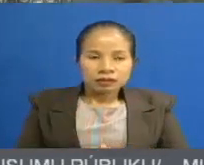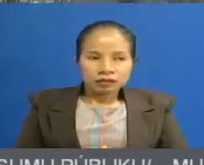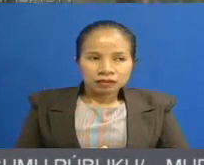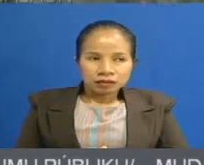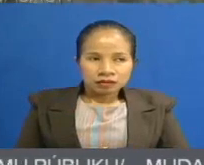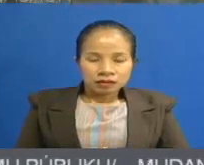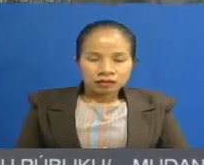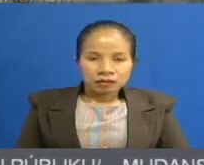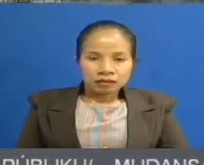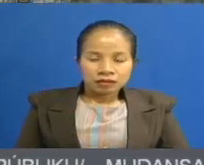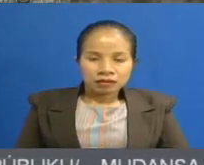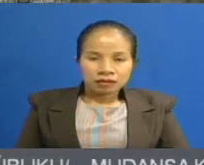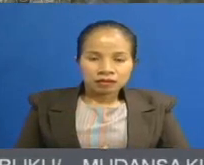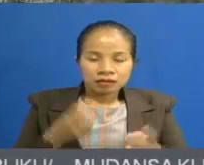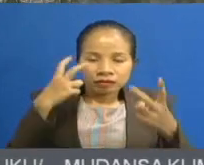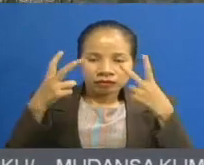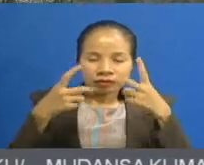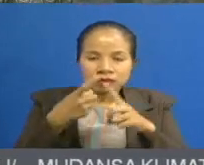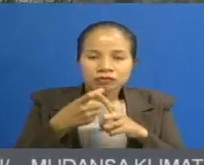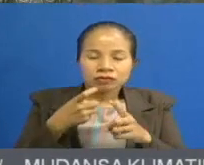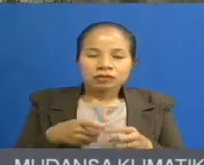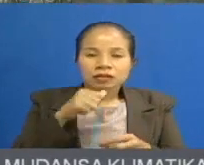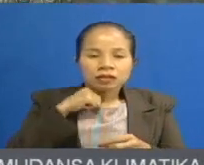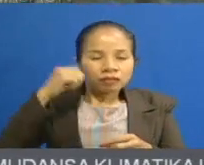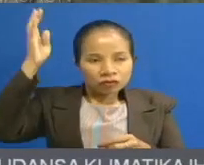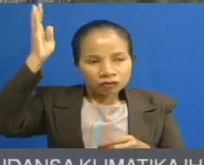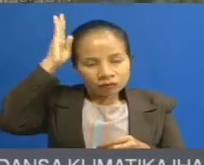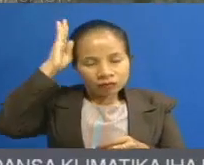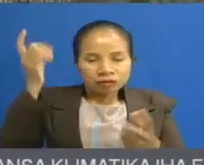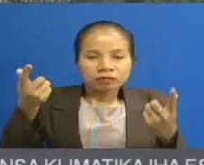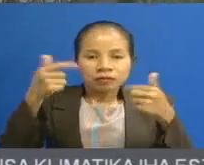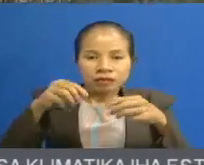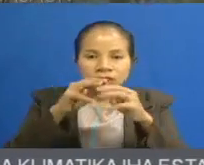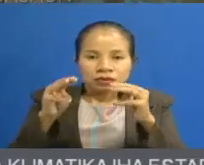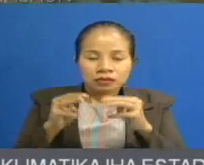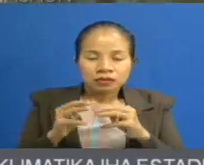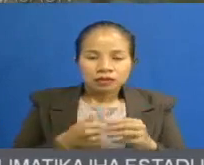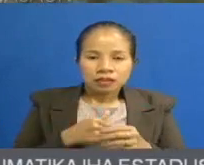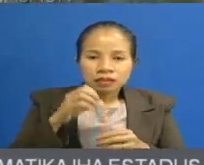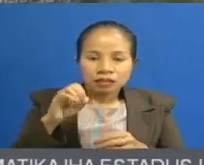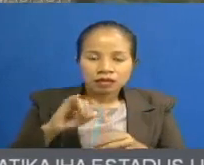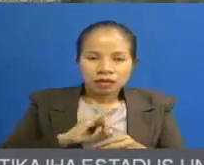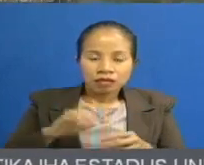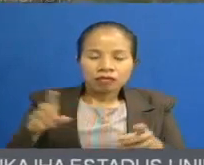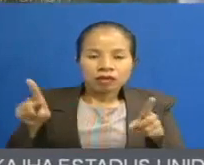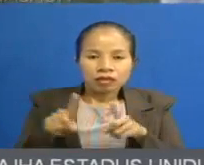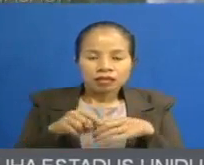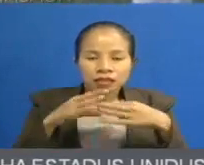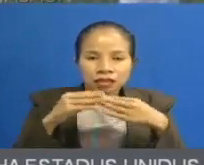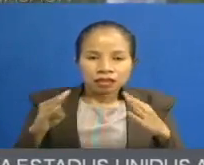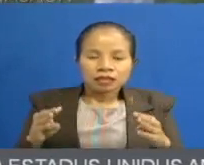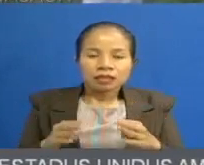a visita já o citania cardinal, mas o município Ainaru, a nessa